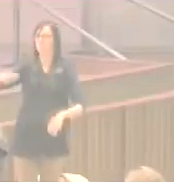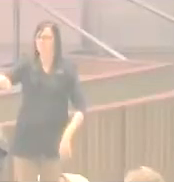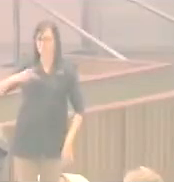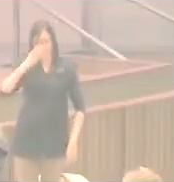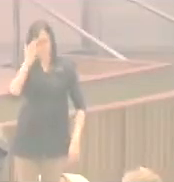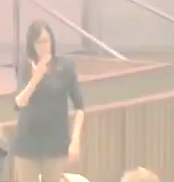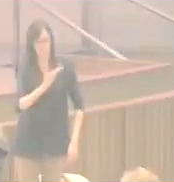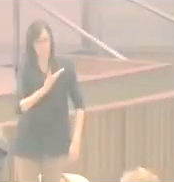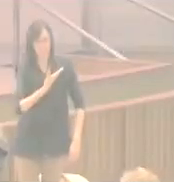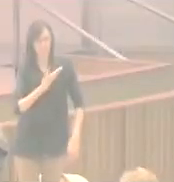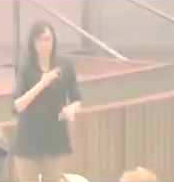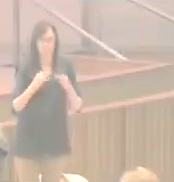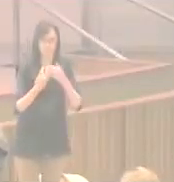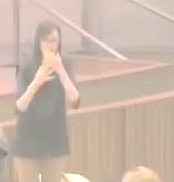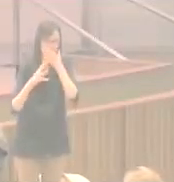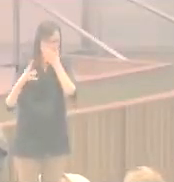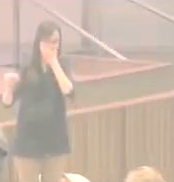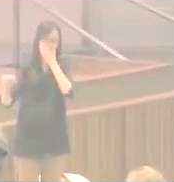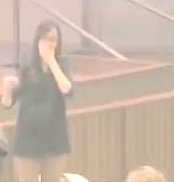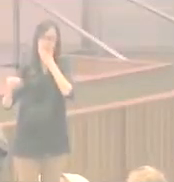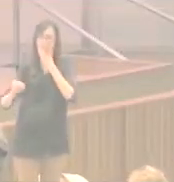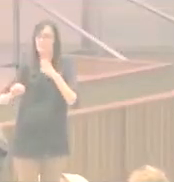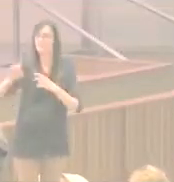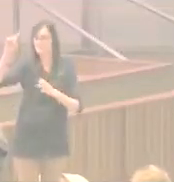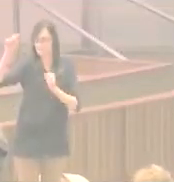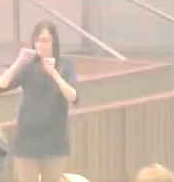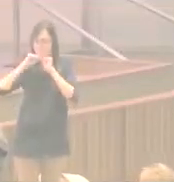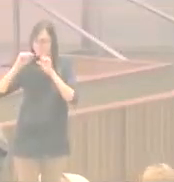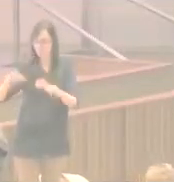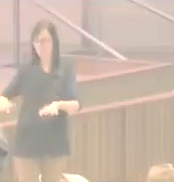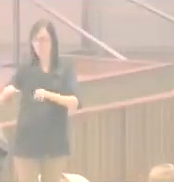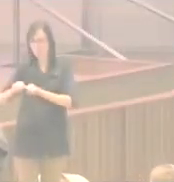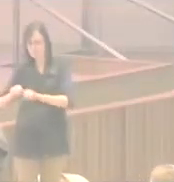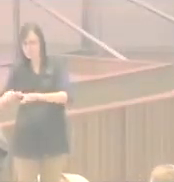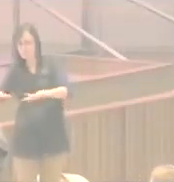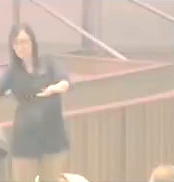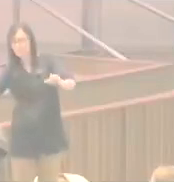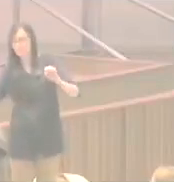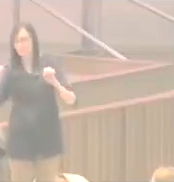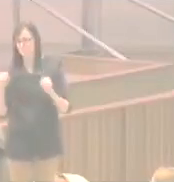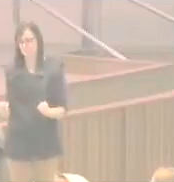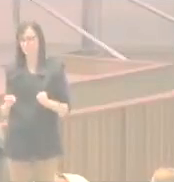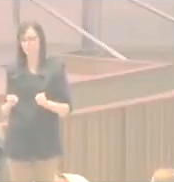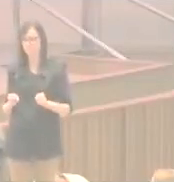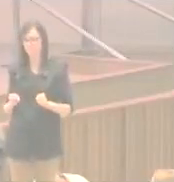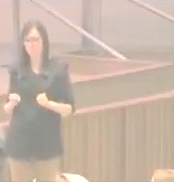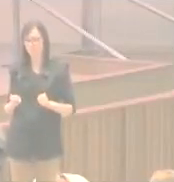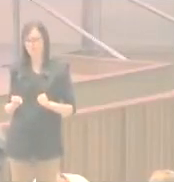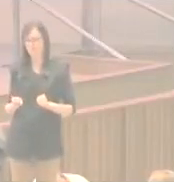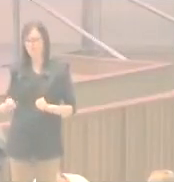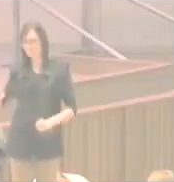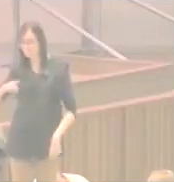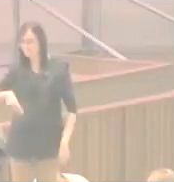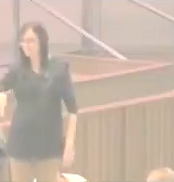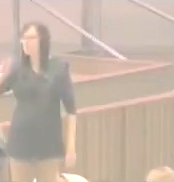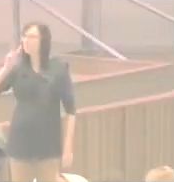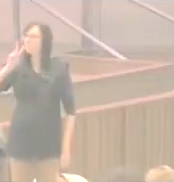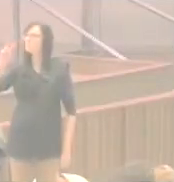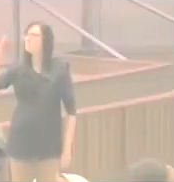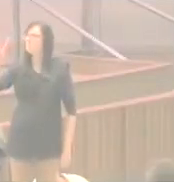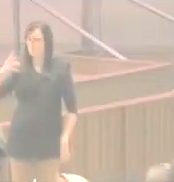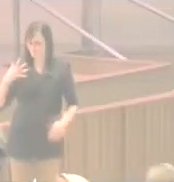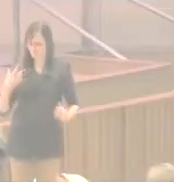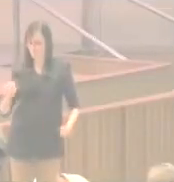queridos, e que essa bênção se multiplique na vida deles. Escuta, Deus, a nossa